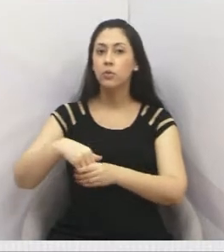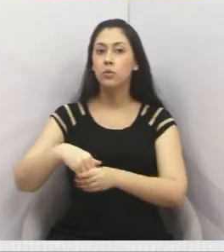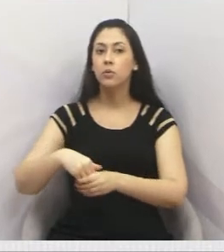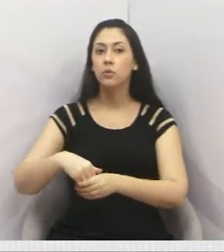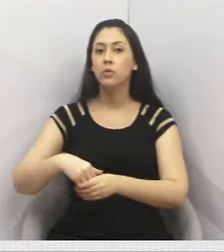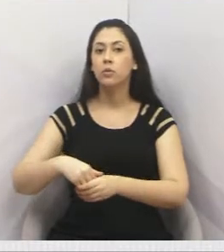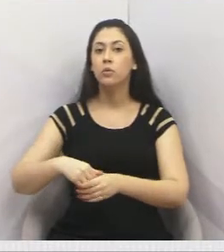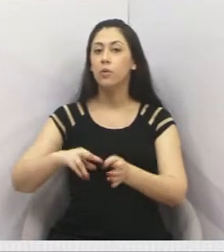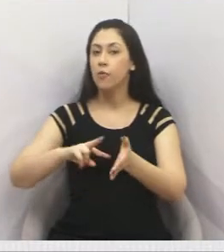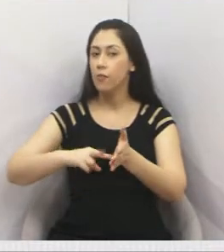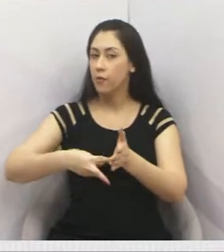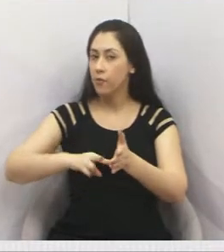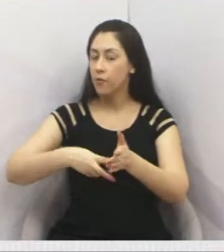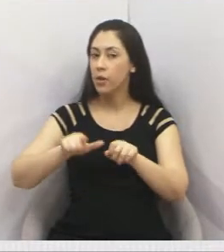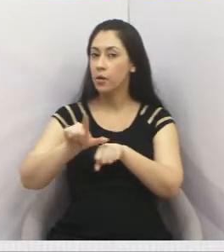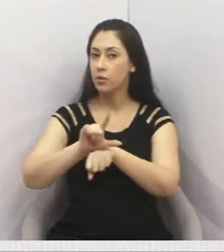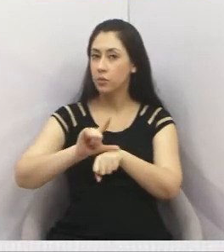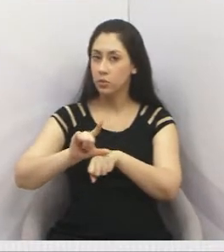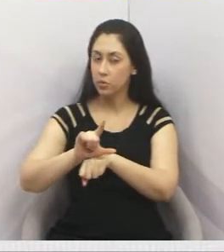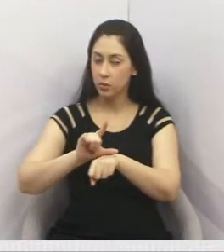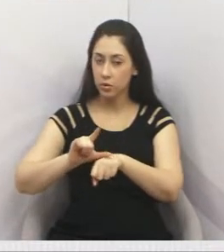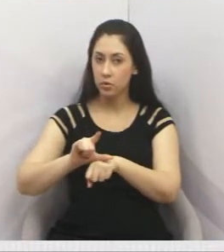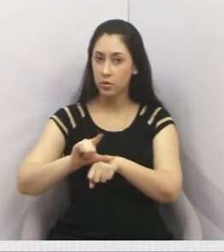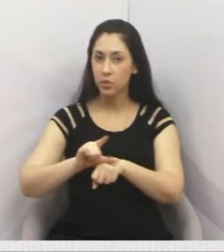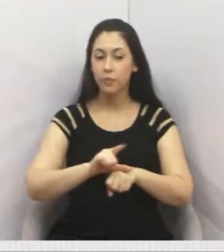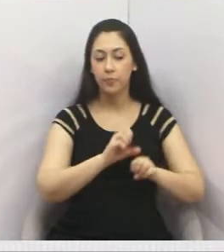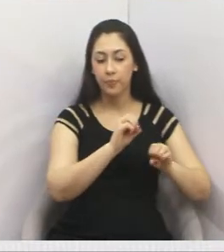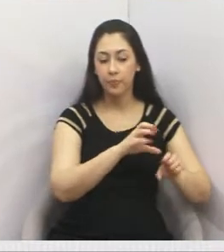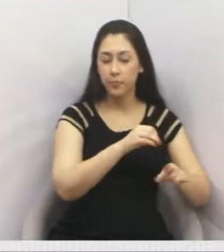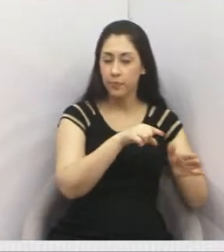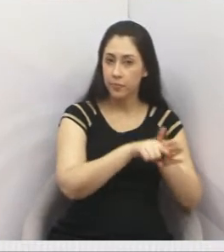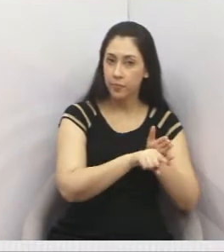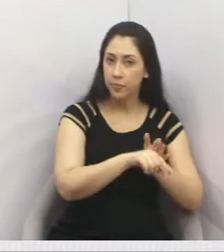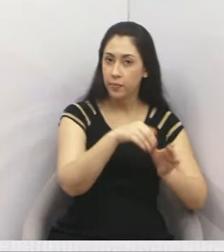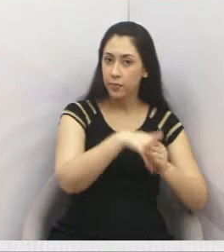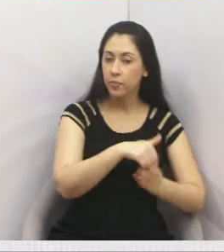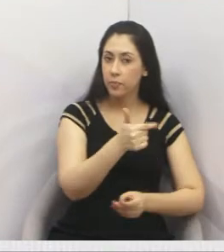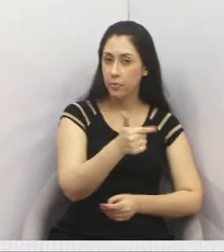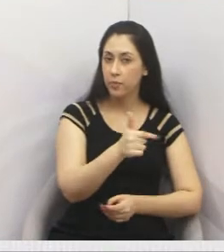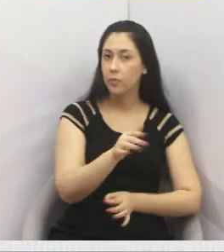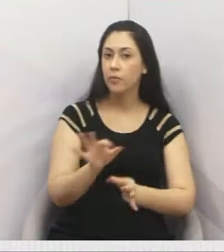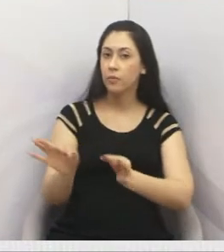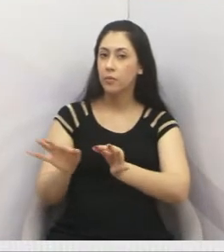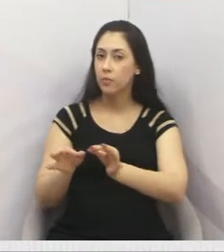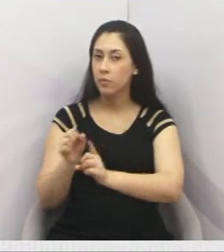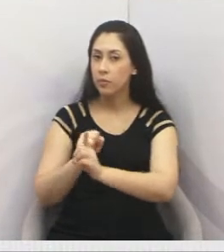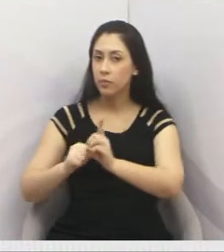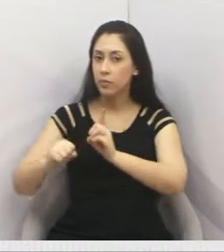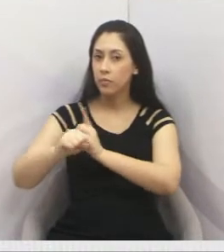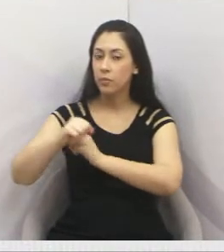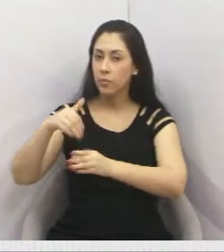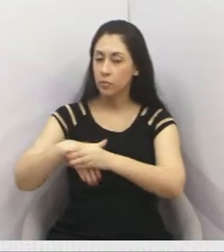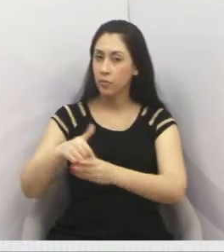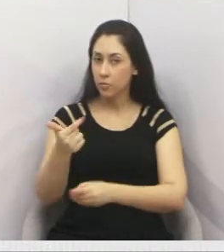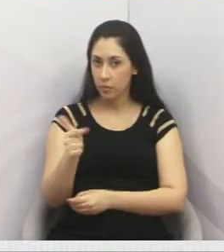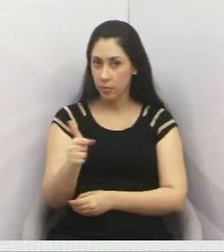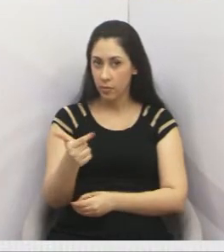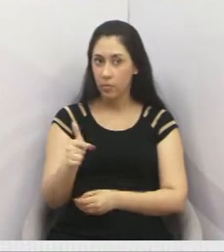Comércio Varejista, Sincomércio, entidades acadêmicas em branco e Organização da Sociedade Civil em branco.